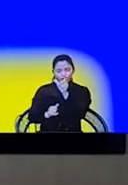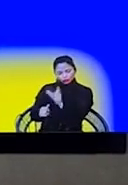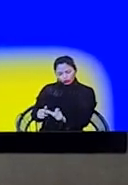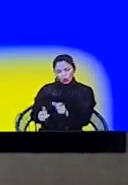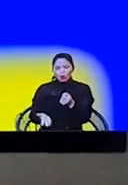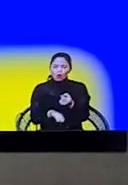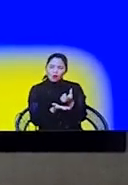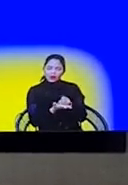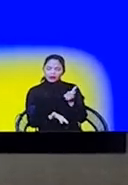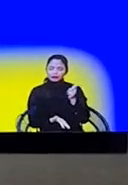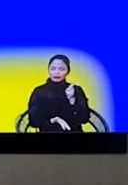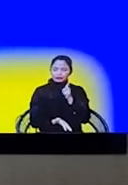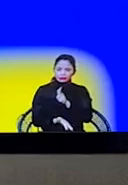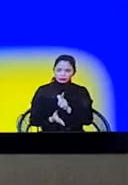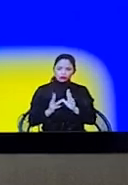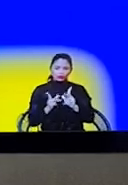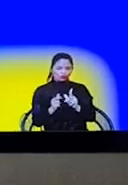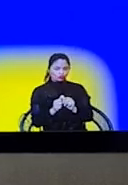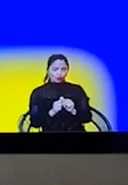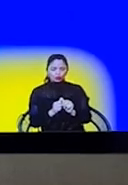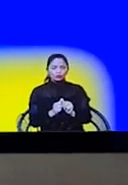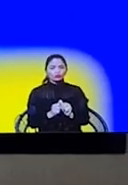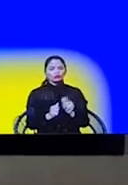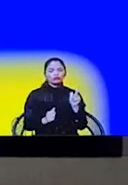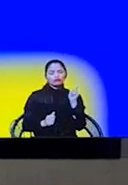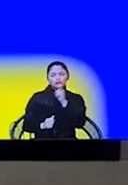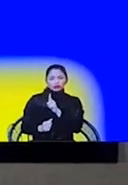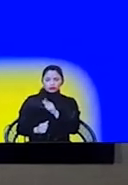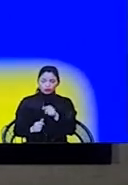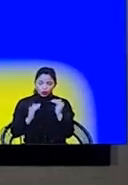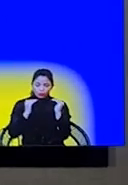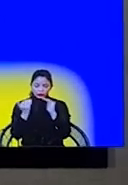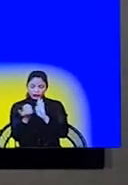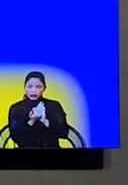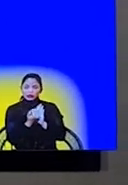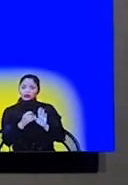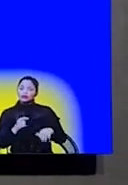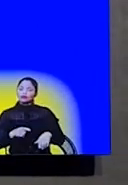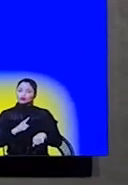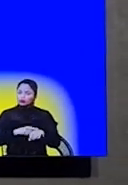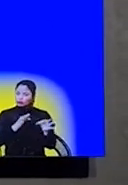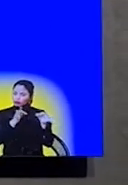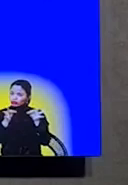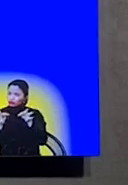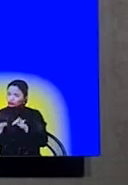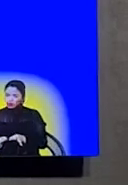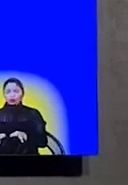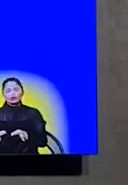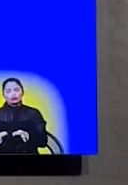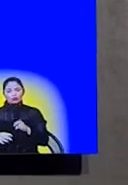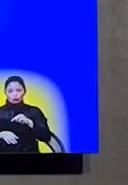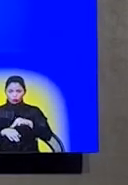gente ganhar, né, para que toda a cadeia ganhe, você precisa cumprir o seu despacho no prazo, o Magalu vai continuar